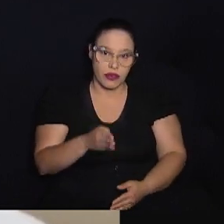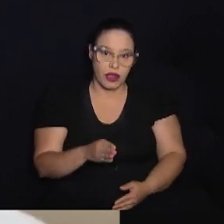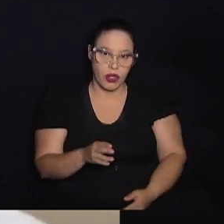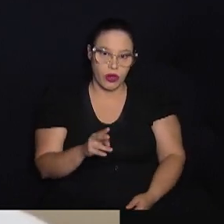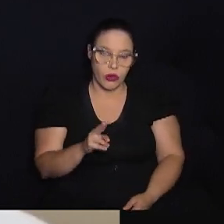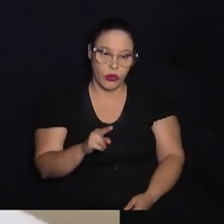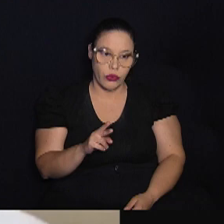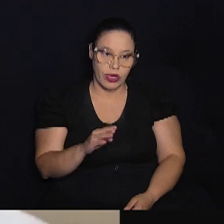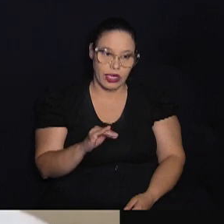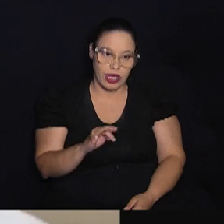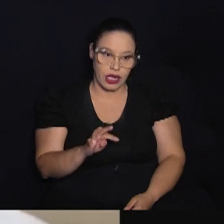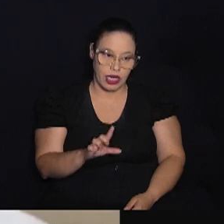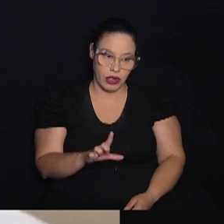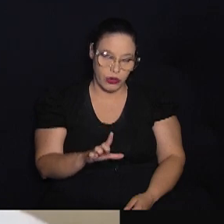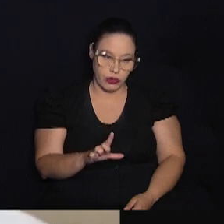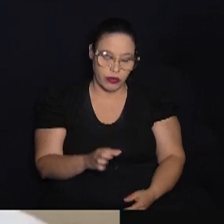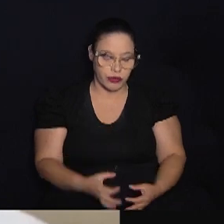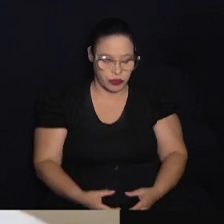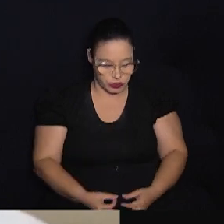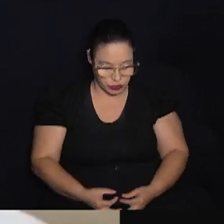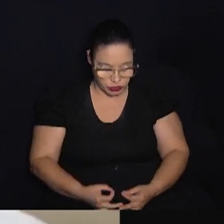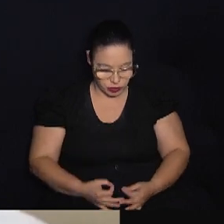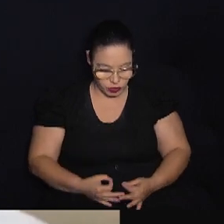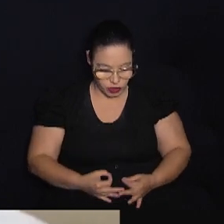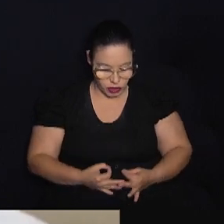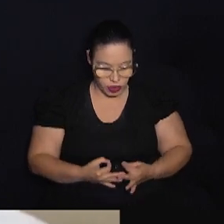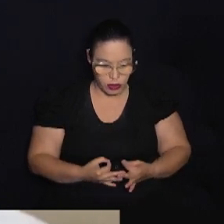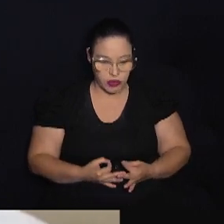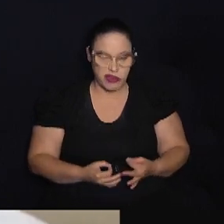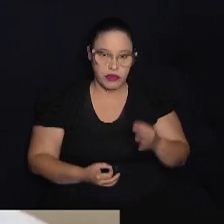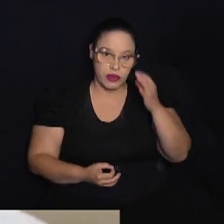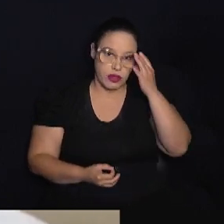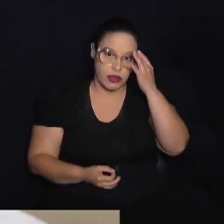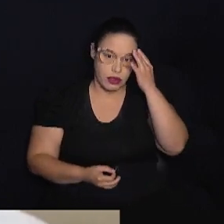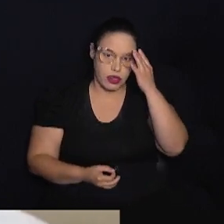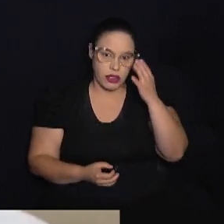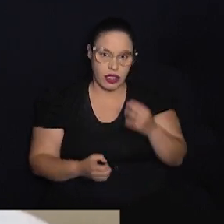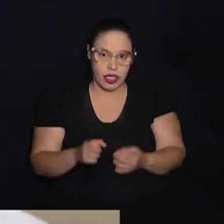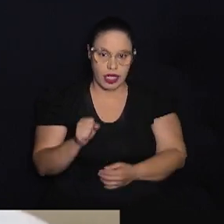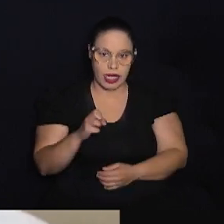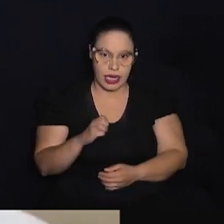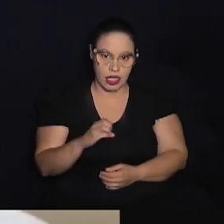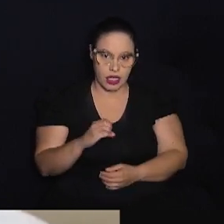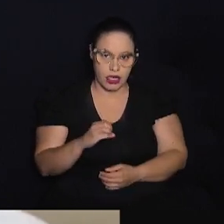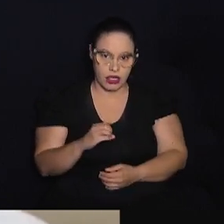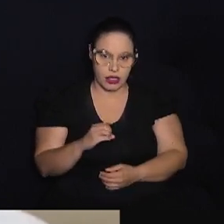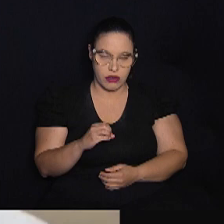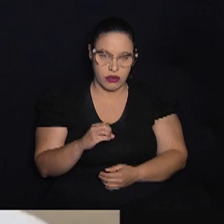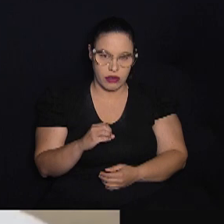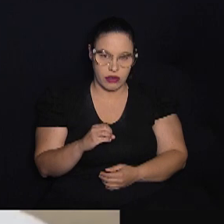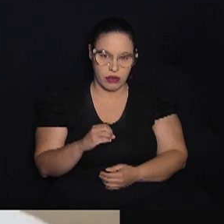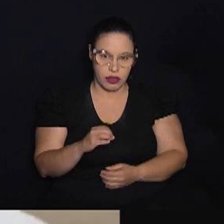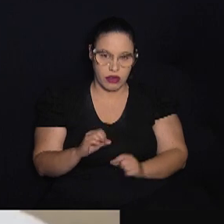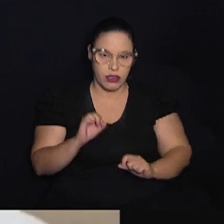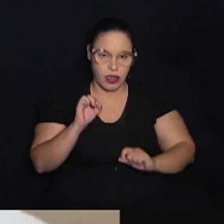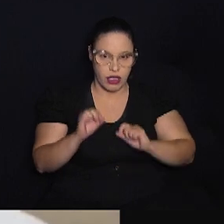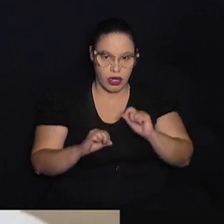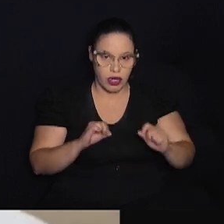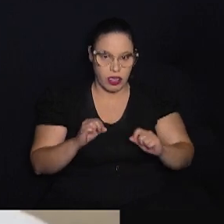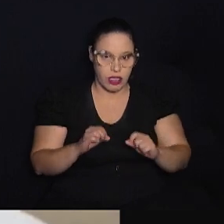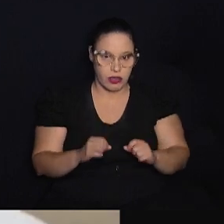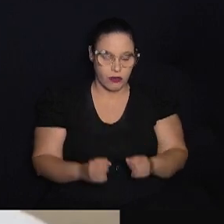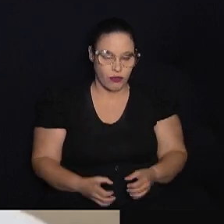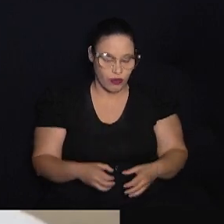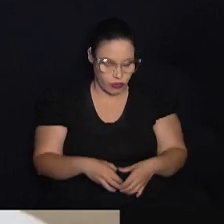urotelial. Mas os tumores epidermoides, que são os famosos SEC, eles são causados devido a